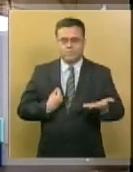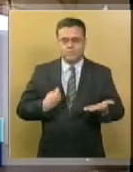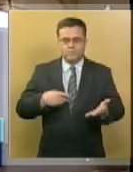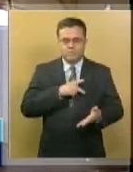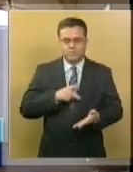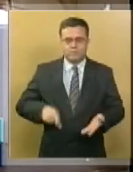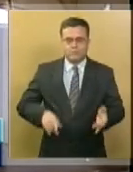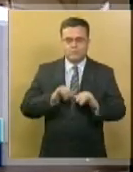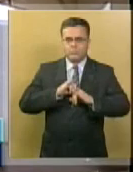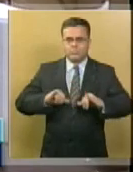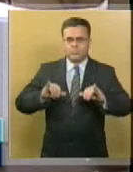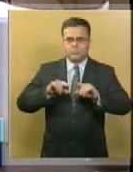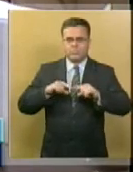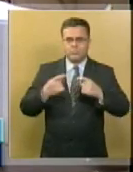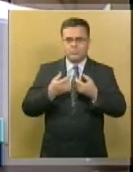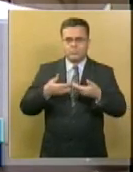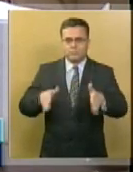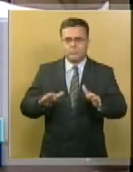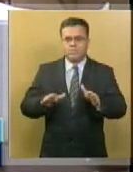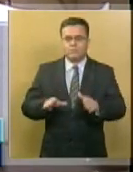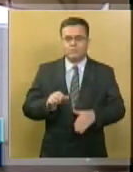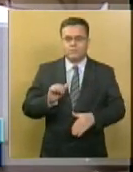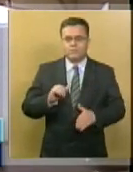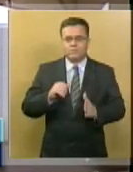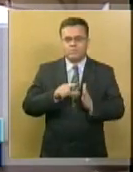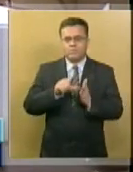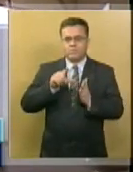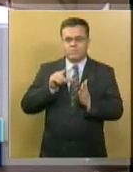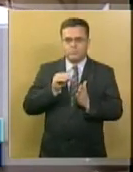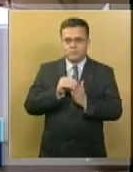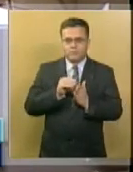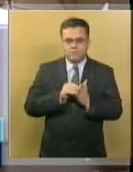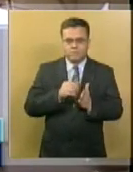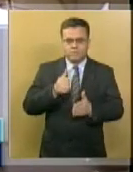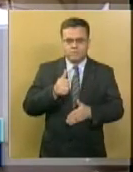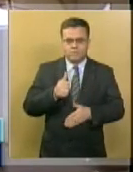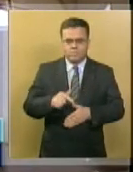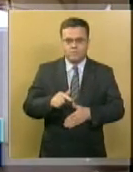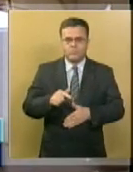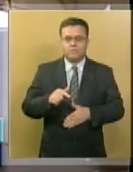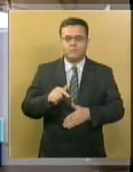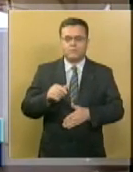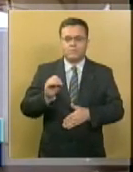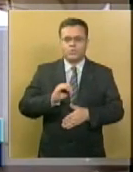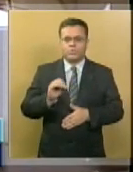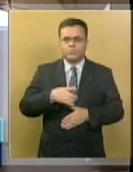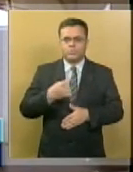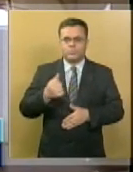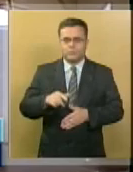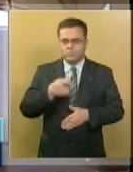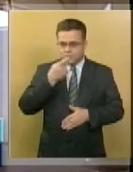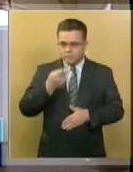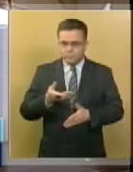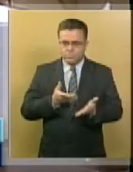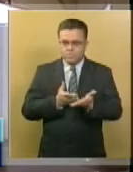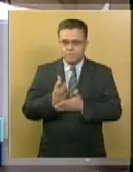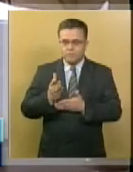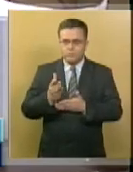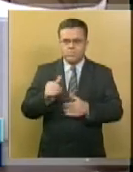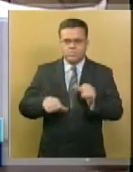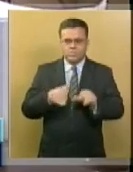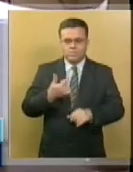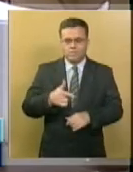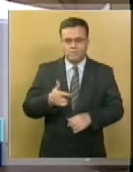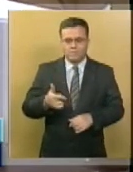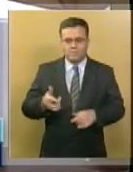senhor presidente declarou aberta a sessão. A ata da sessão ordinária do dia 17 de outubro de 2017 foi lida e aprovada sem modificações.